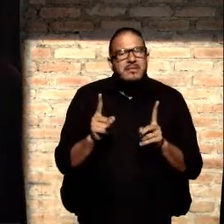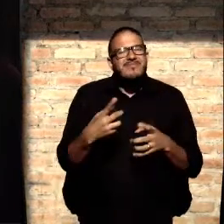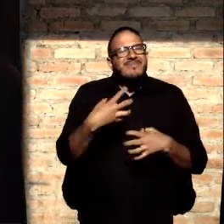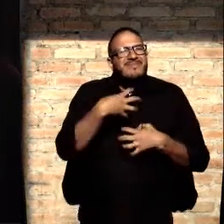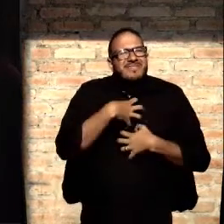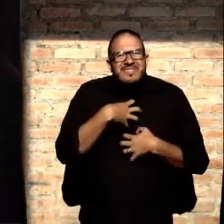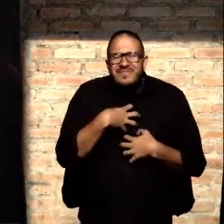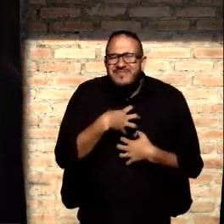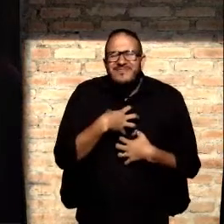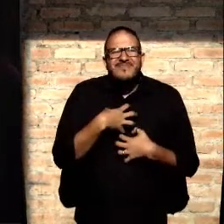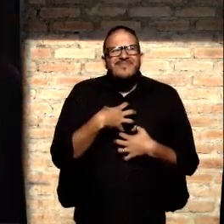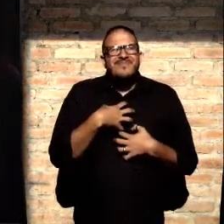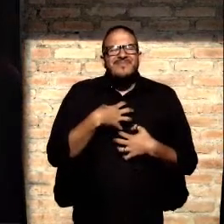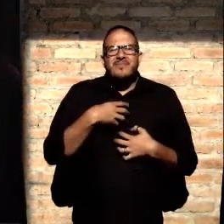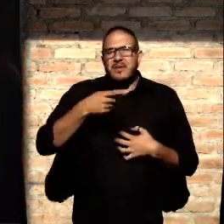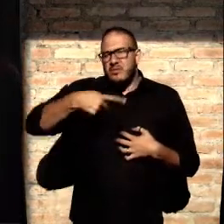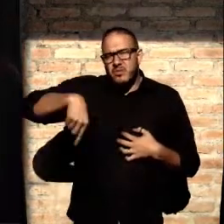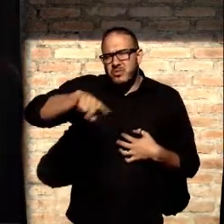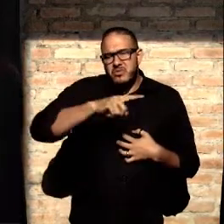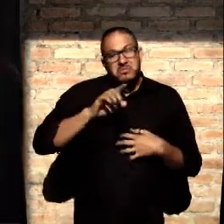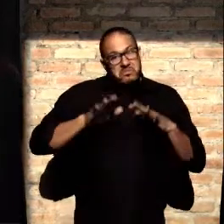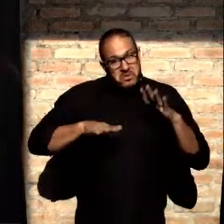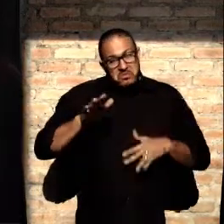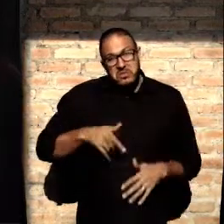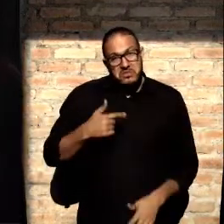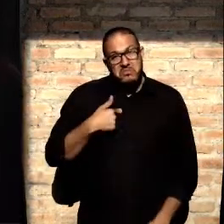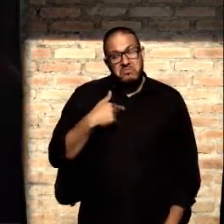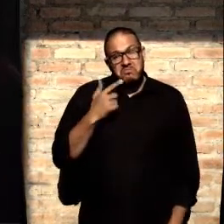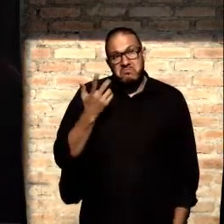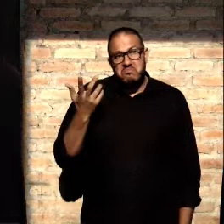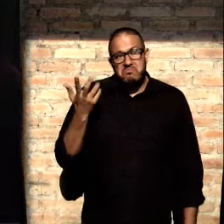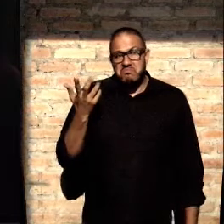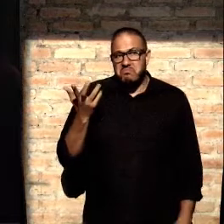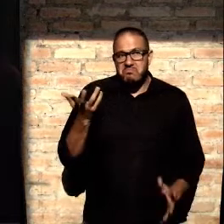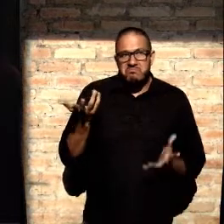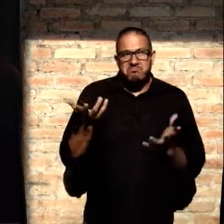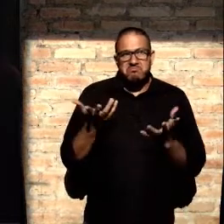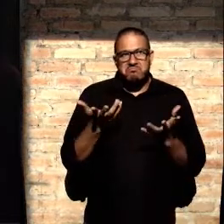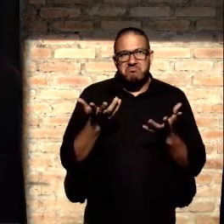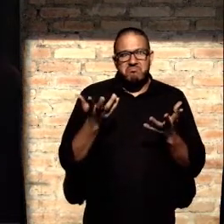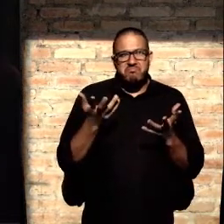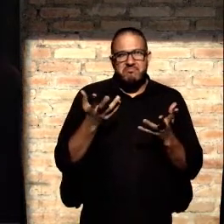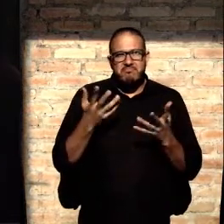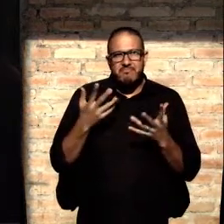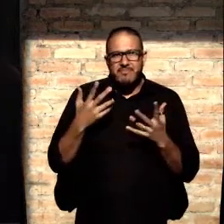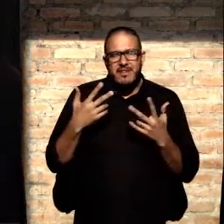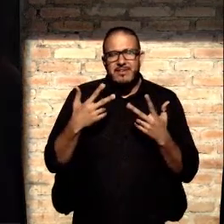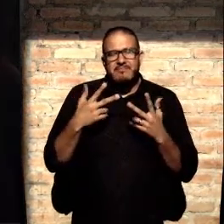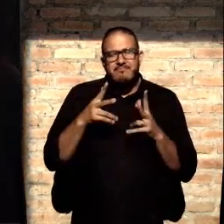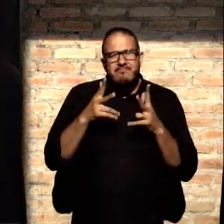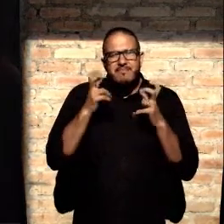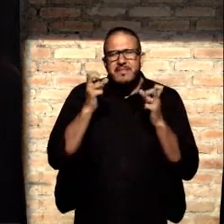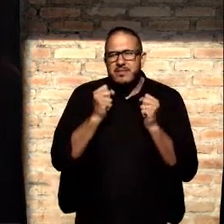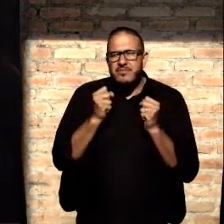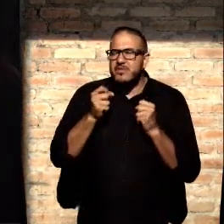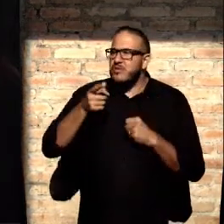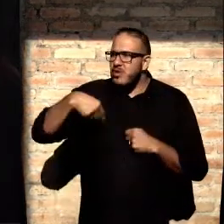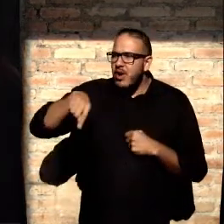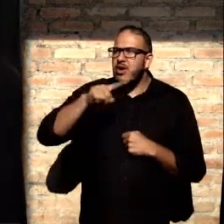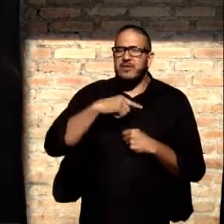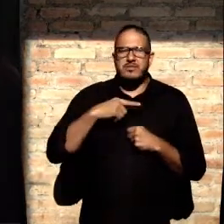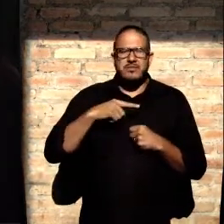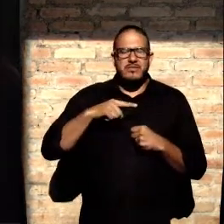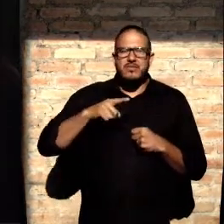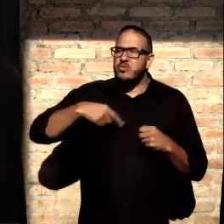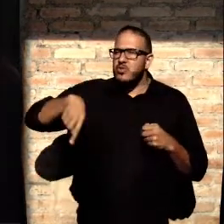vamos todos pelo menos temos essa essa se prenda vamos todos entrar no